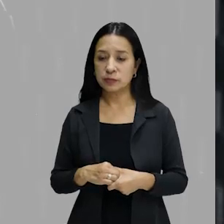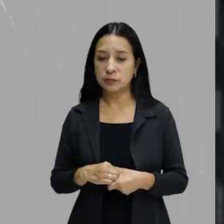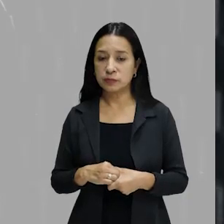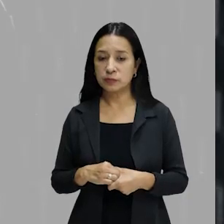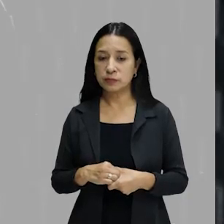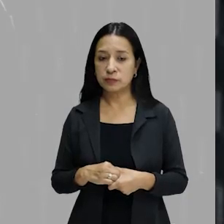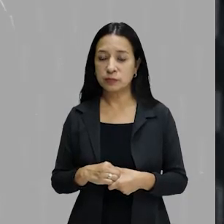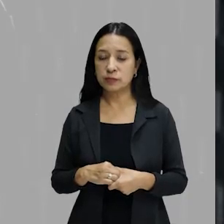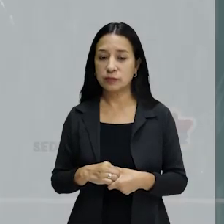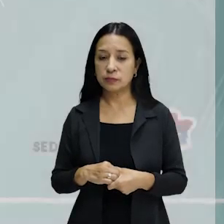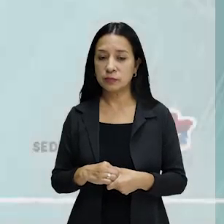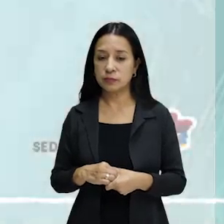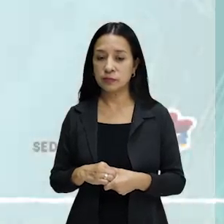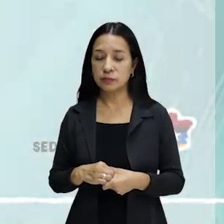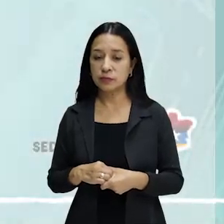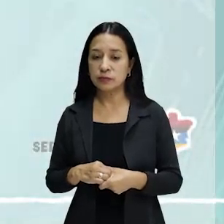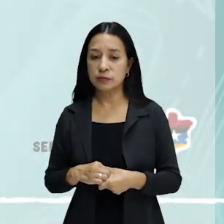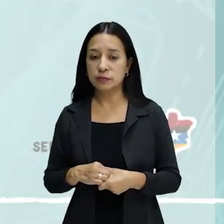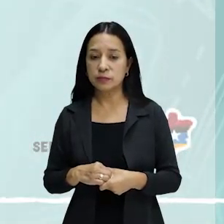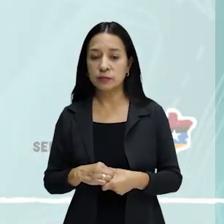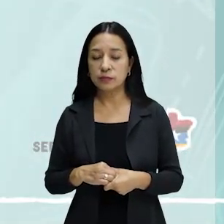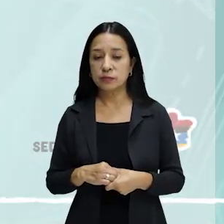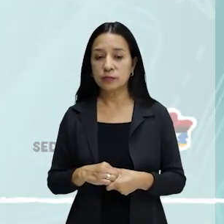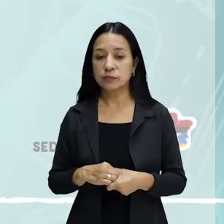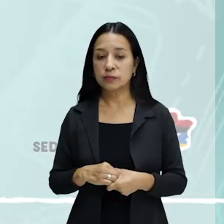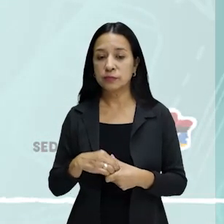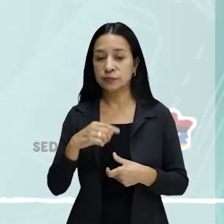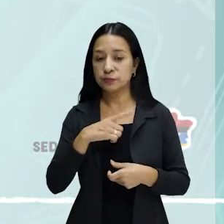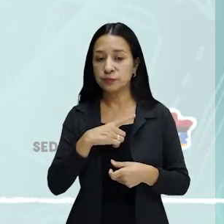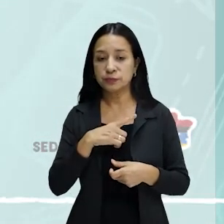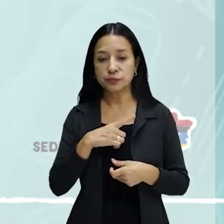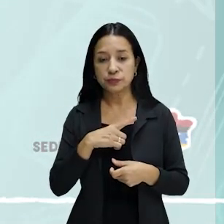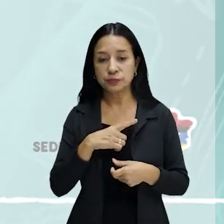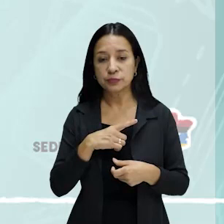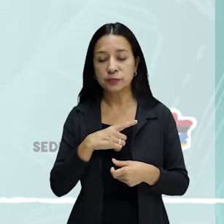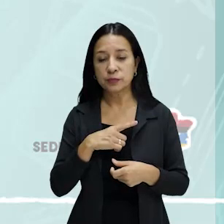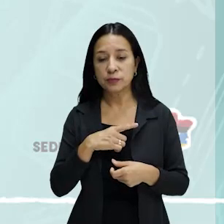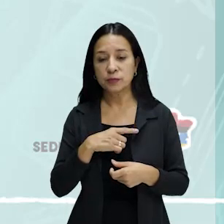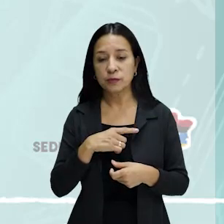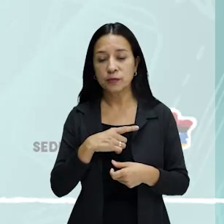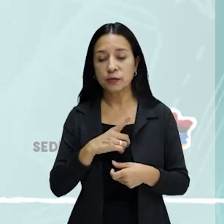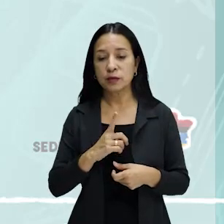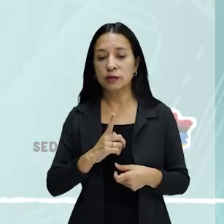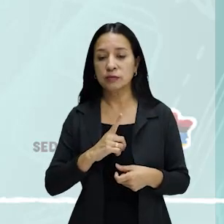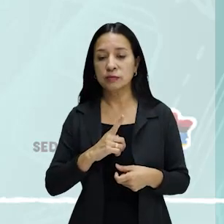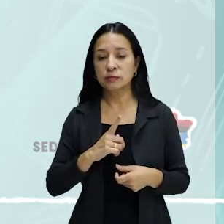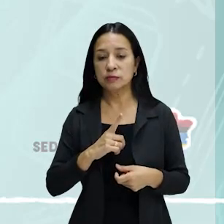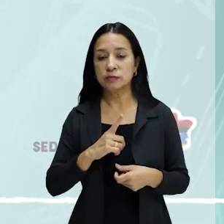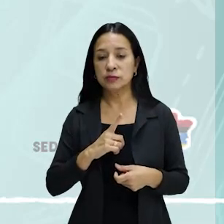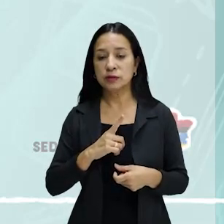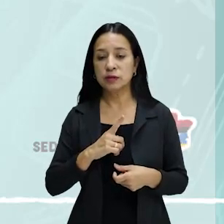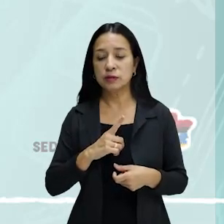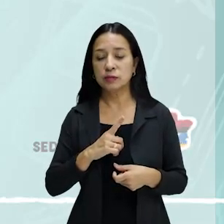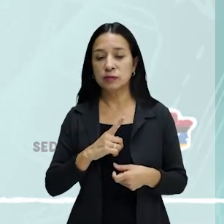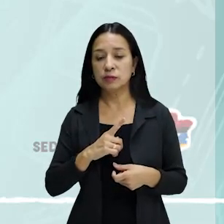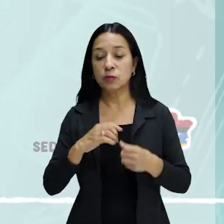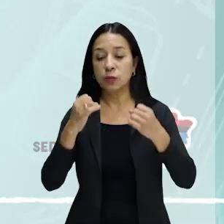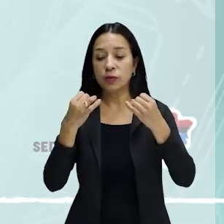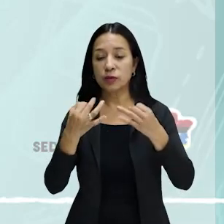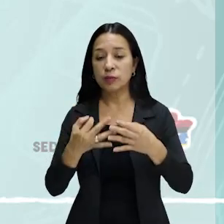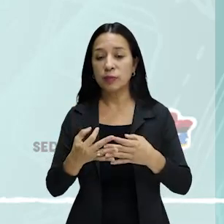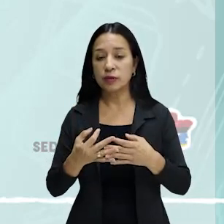as diferenças entre nós. Aqui nós temos, eu vou mostrar para vocês, quando eu digo